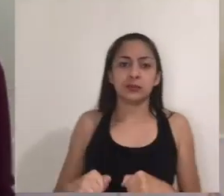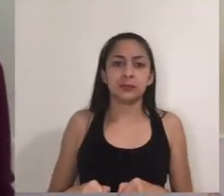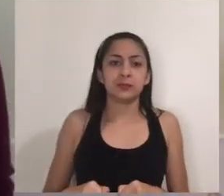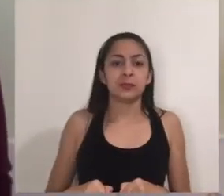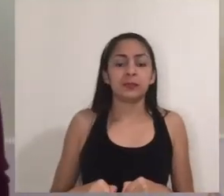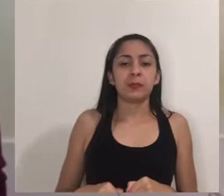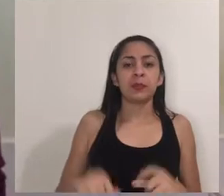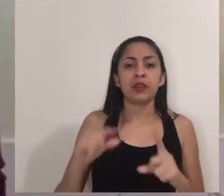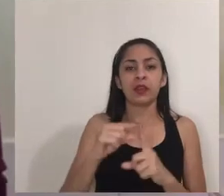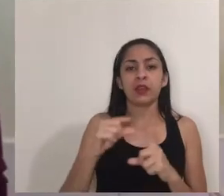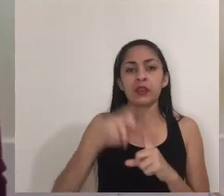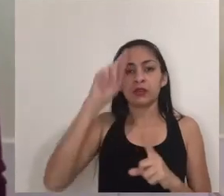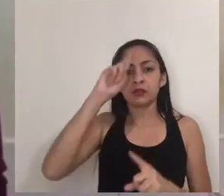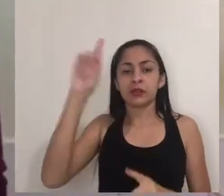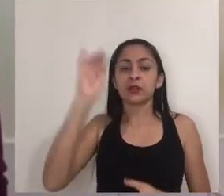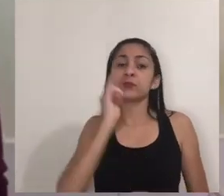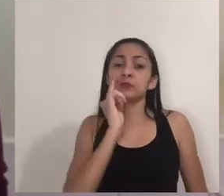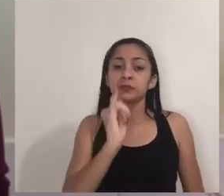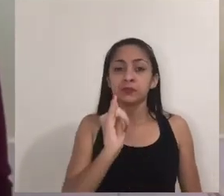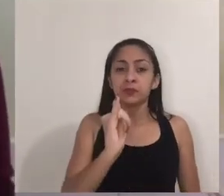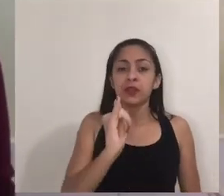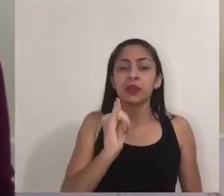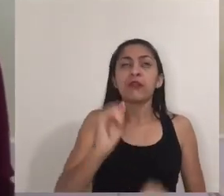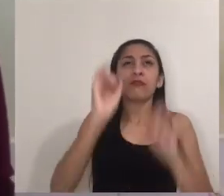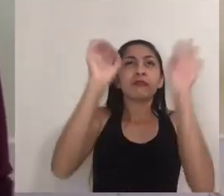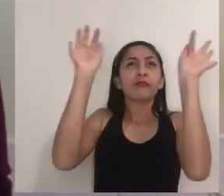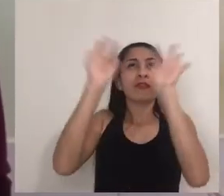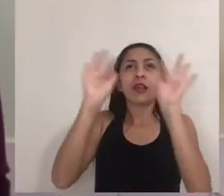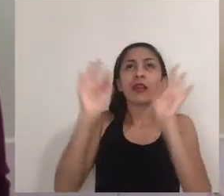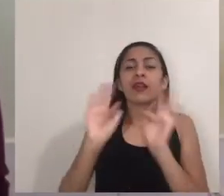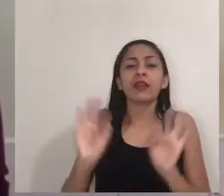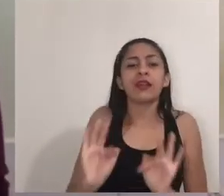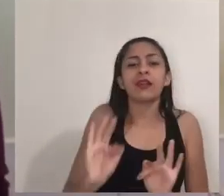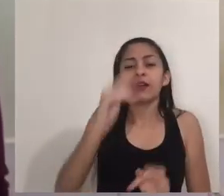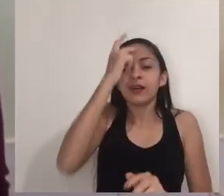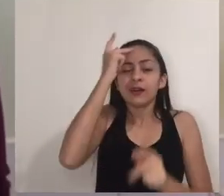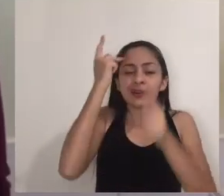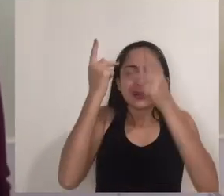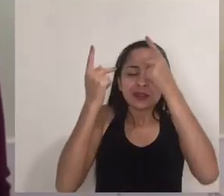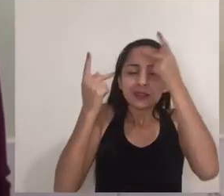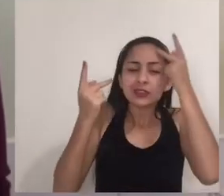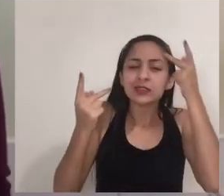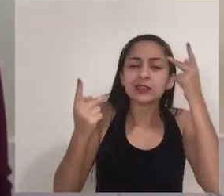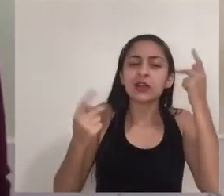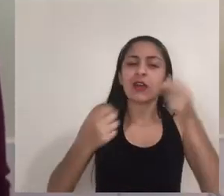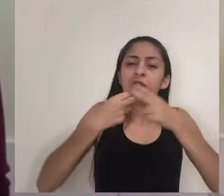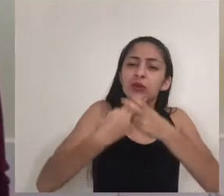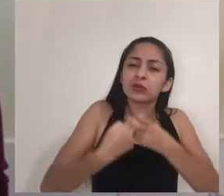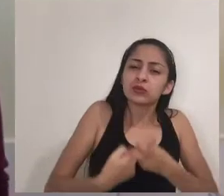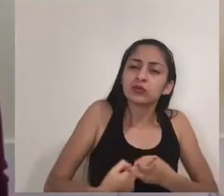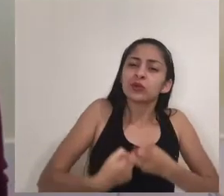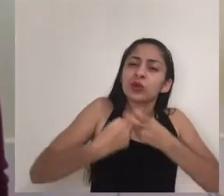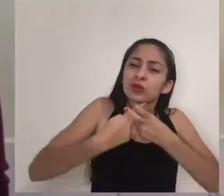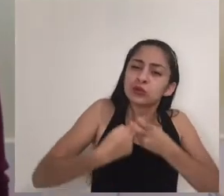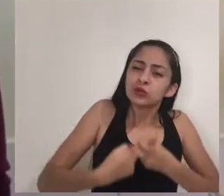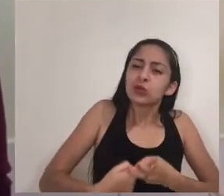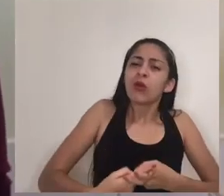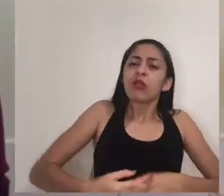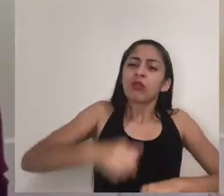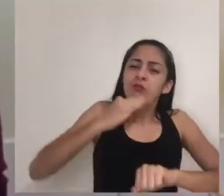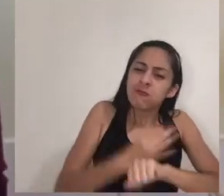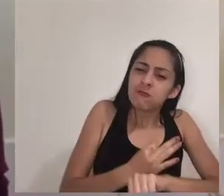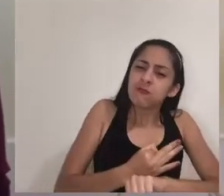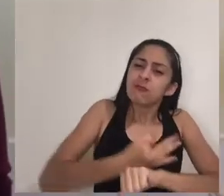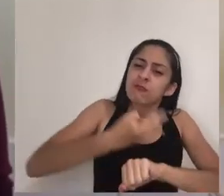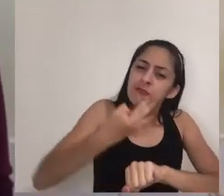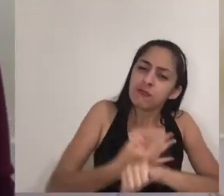assim: bem-aventurado o homem que suporta com perseverança a provação, porque, depois de ter sido aprovado,